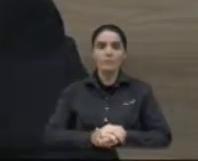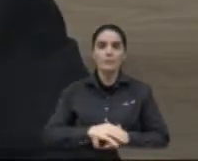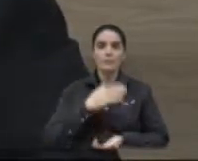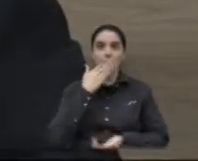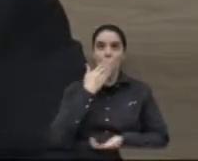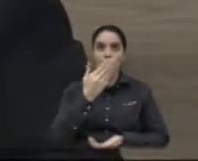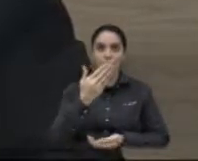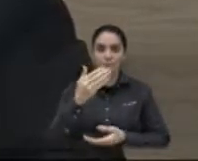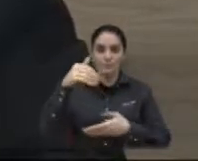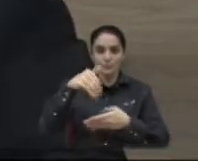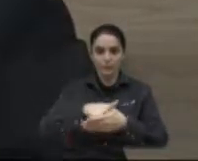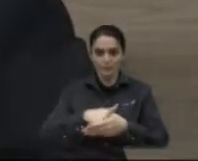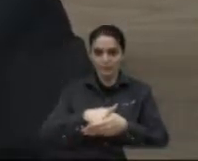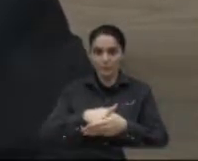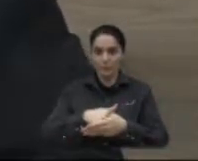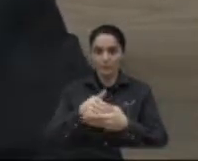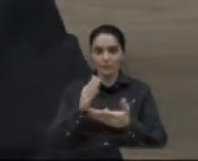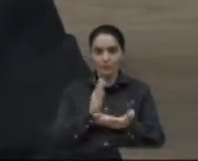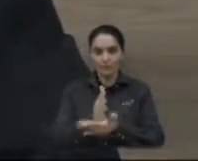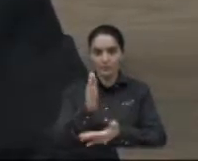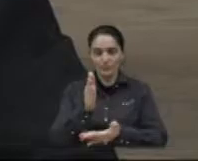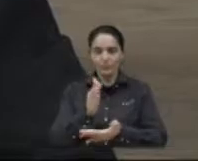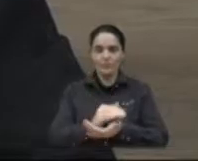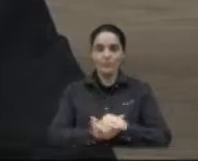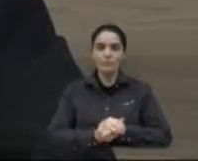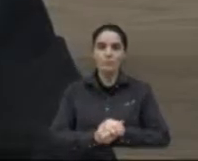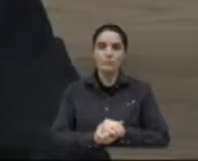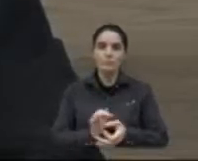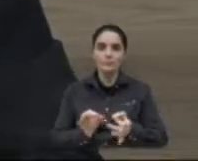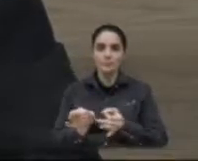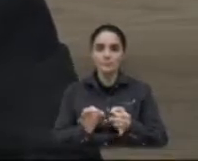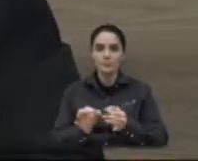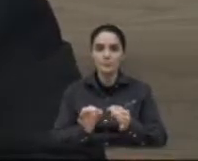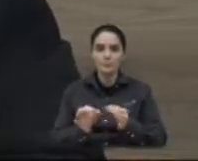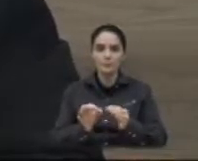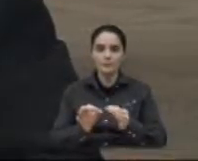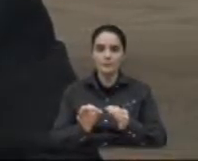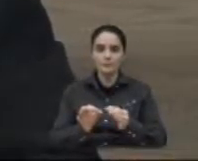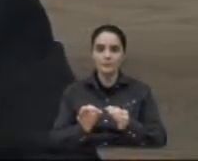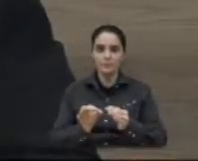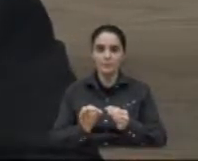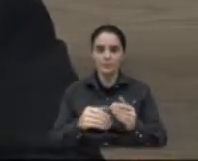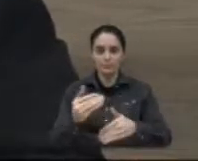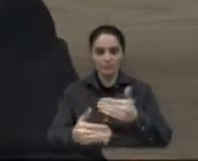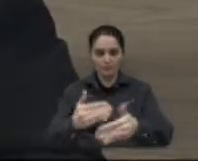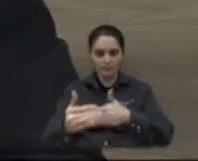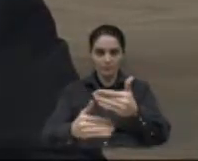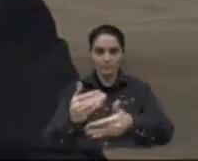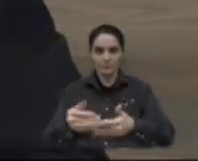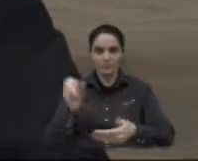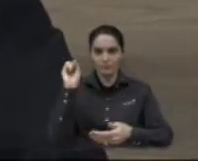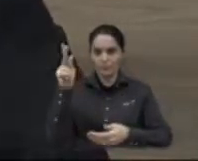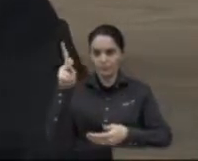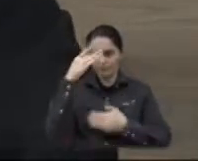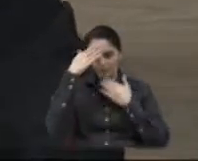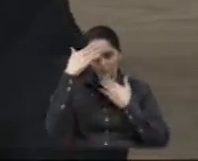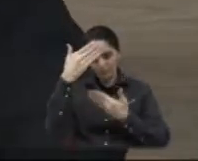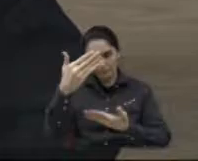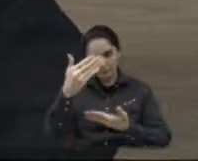votação favorável para que esse projeto possa prosseguir. Ok? Muito